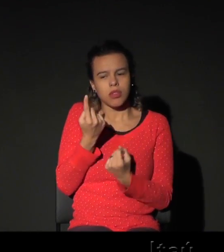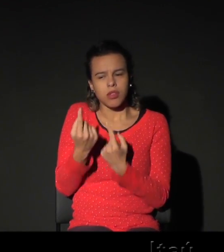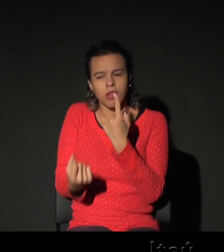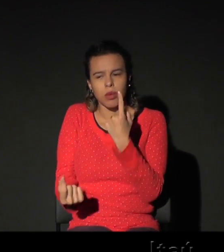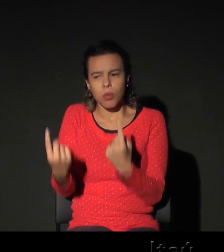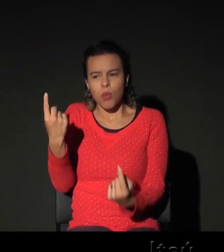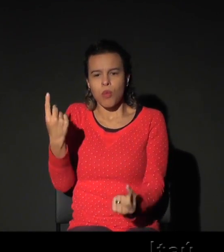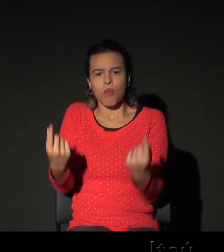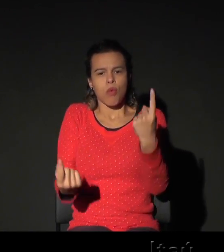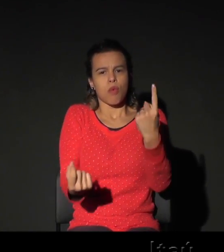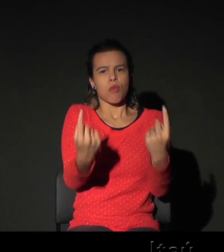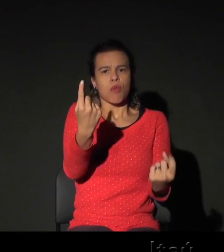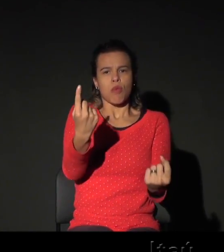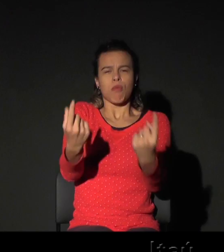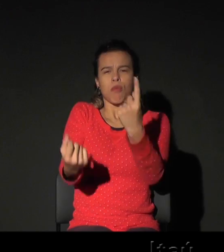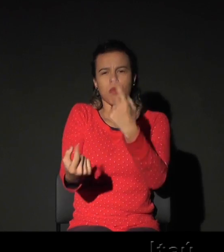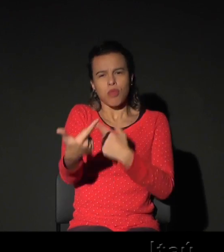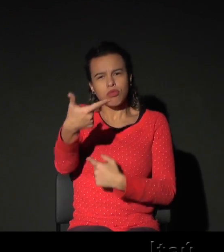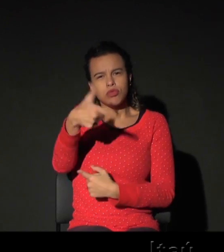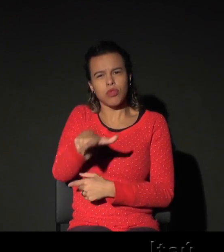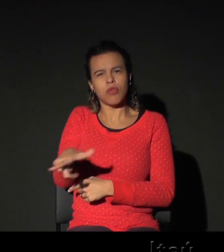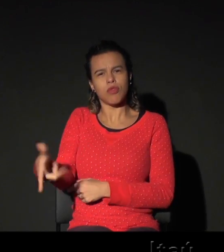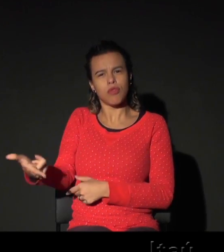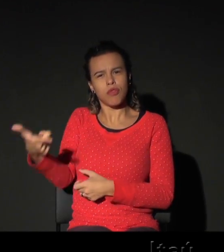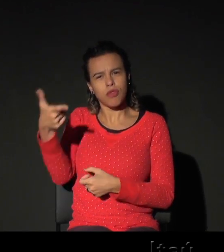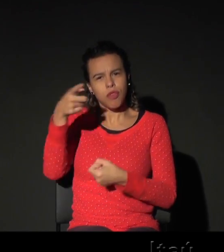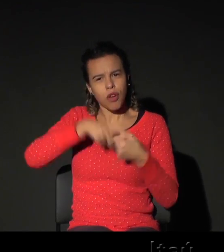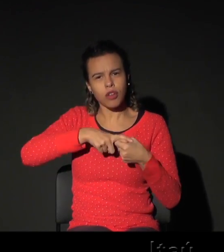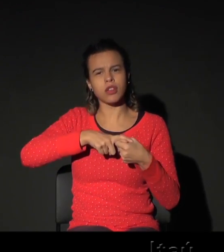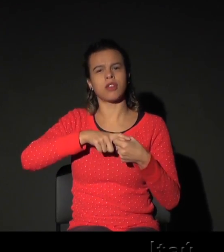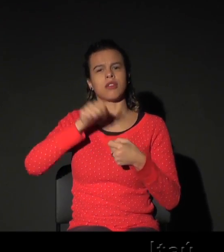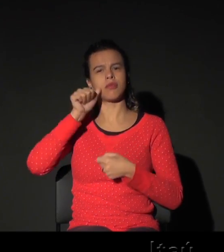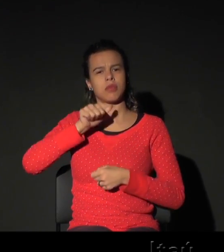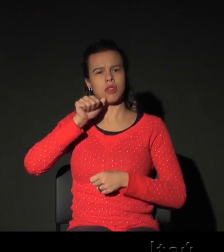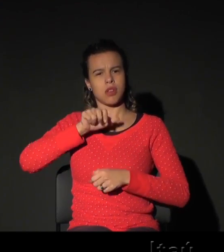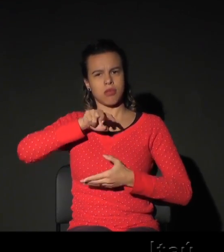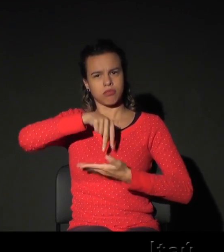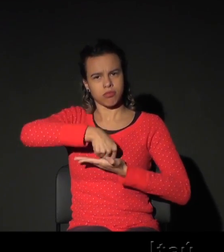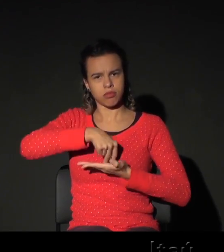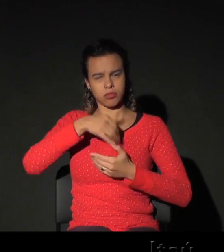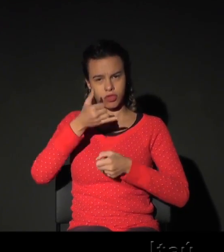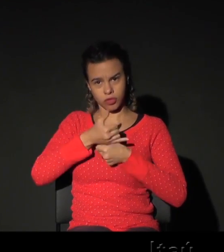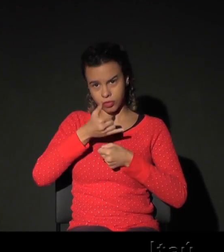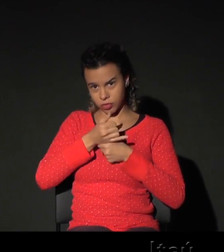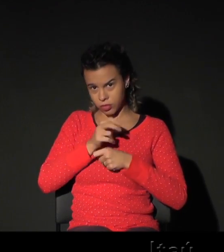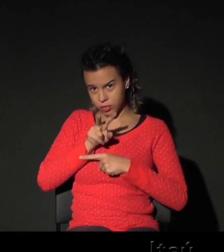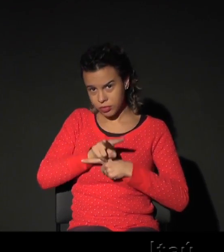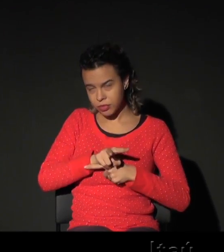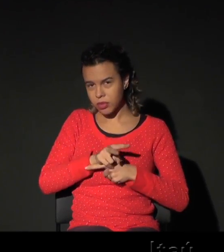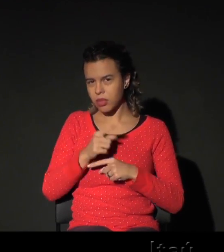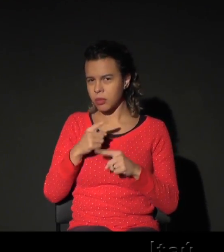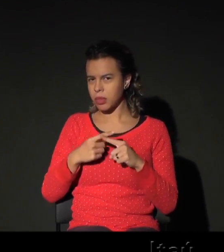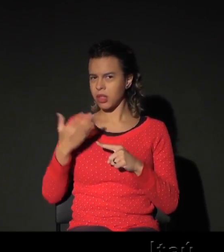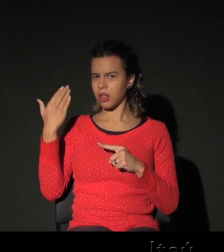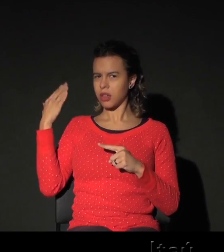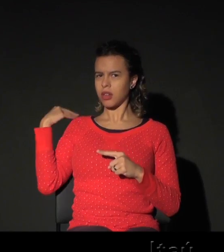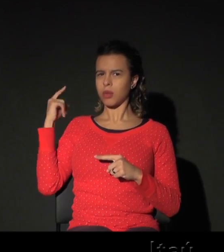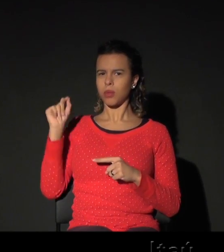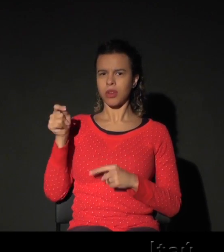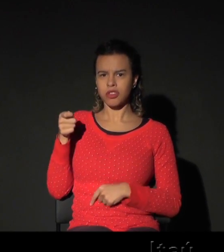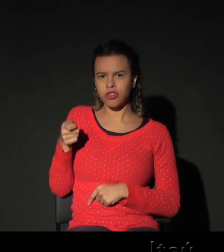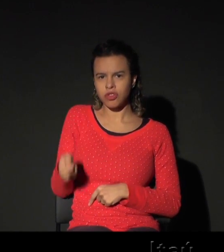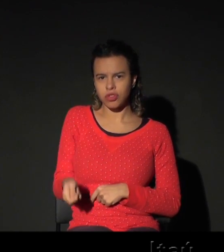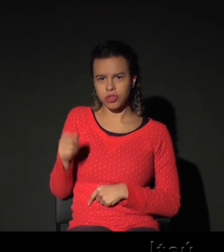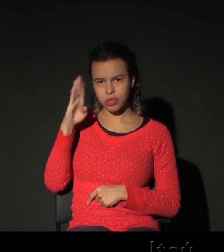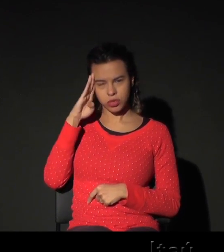desenvolver nesse Renascer nessa observação porque nós estávamos vindo de quê De uma ditadura